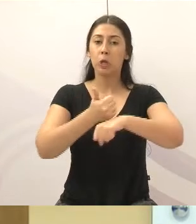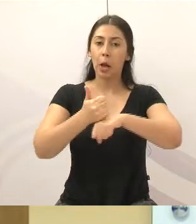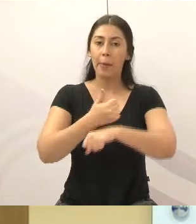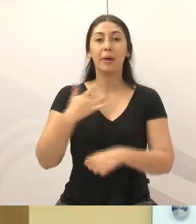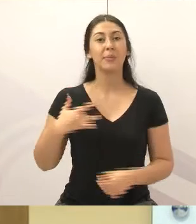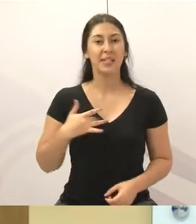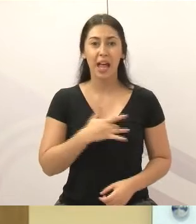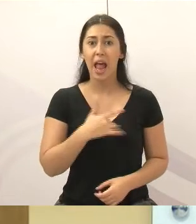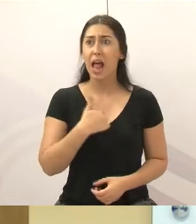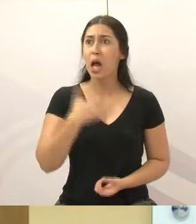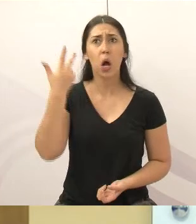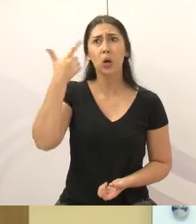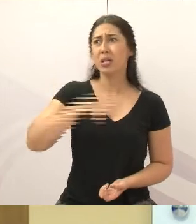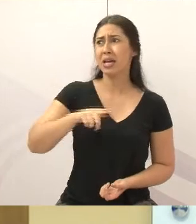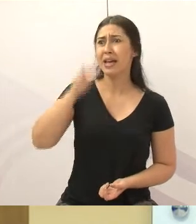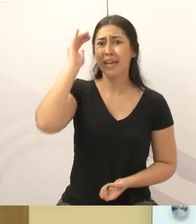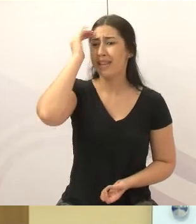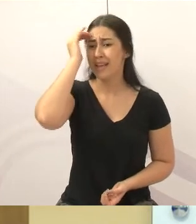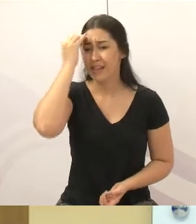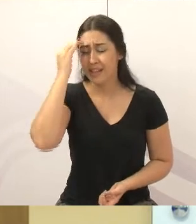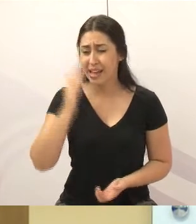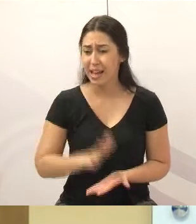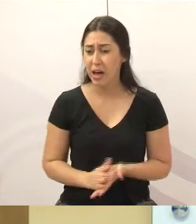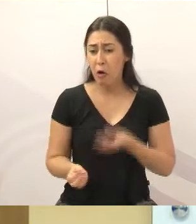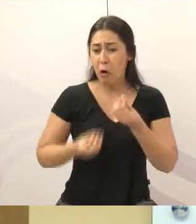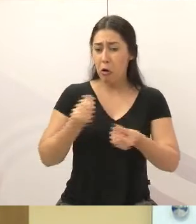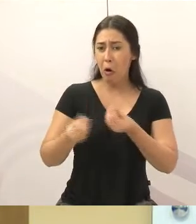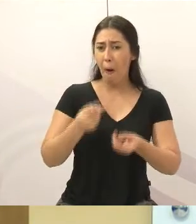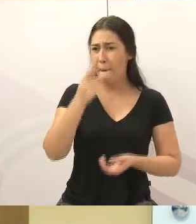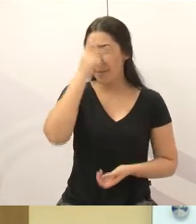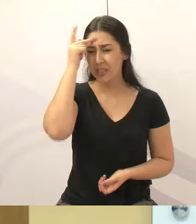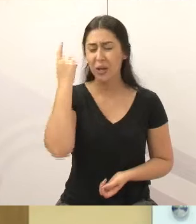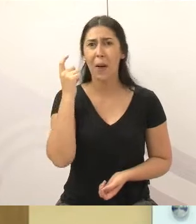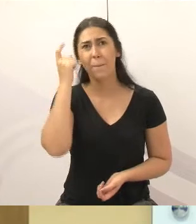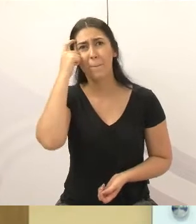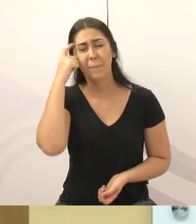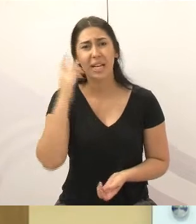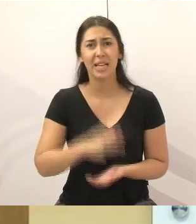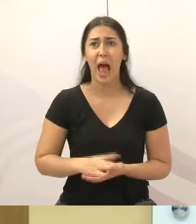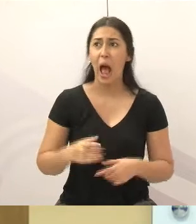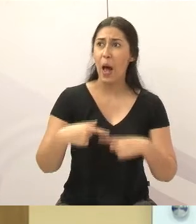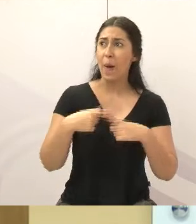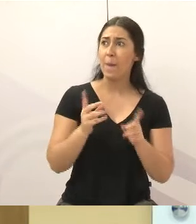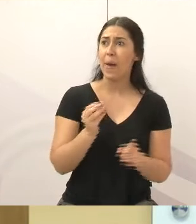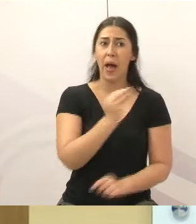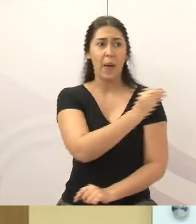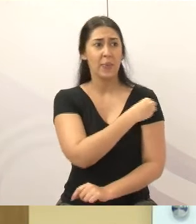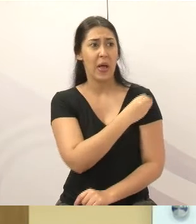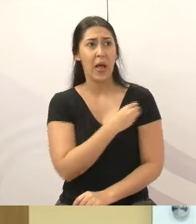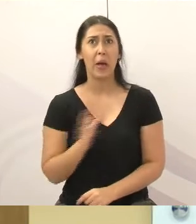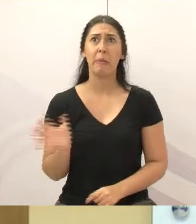consigo compreender que as pessoas possam correlacionar algum tipo de importância relevante a este projeto.